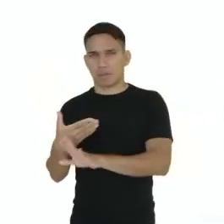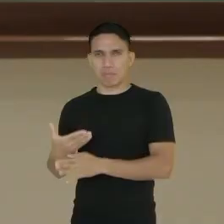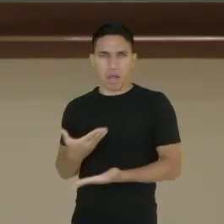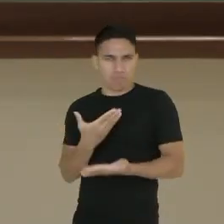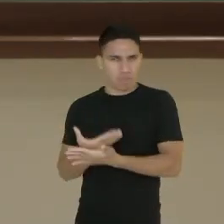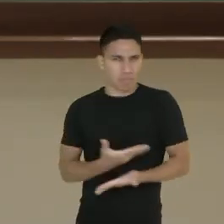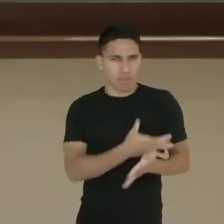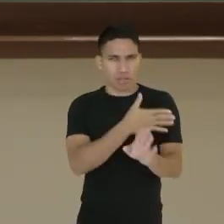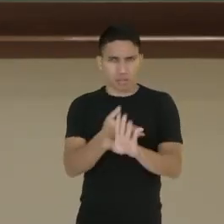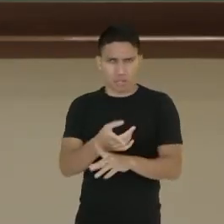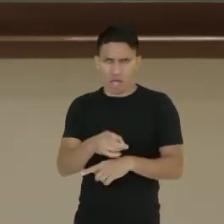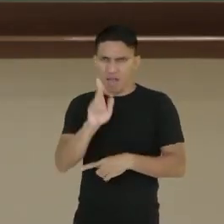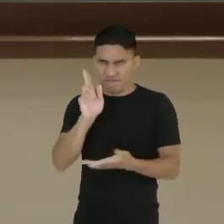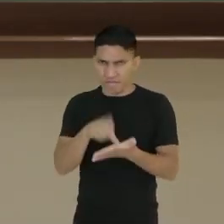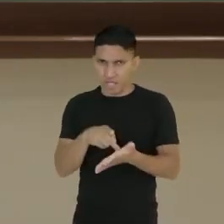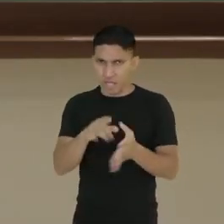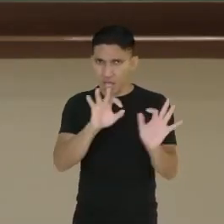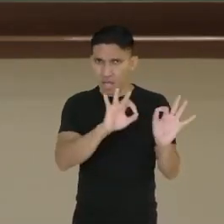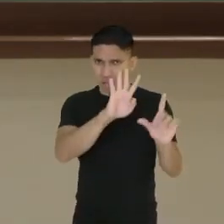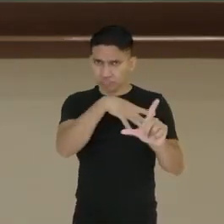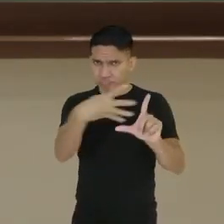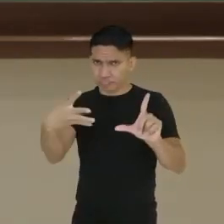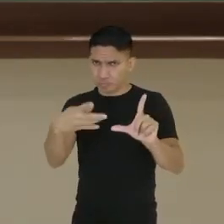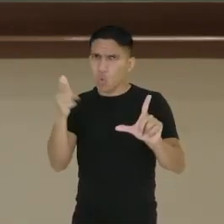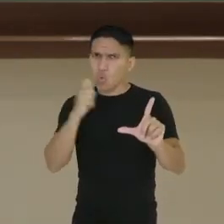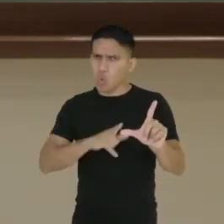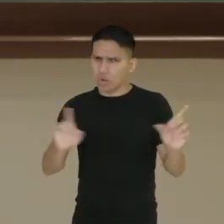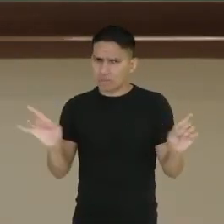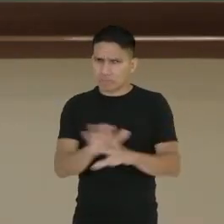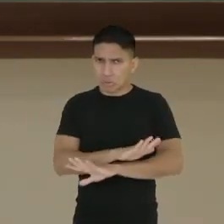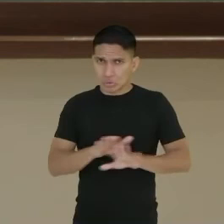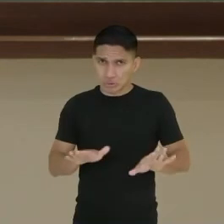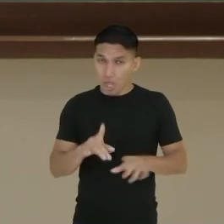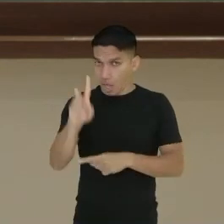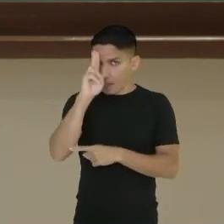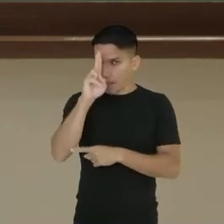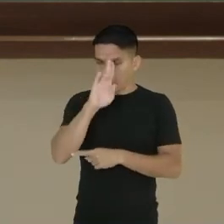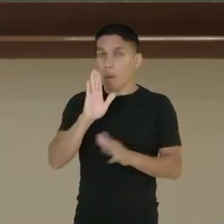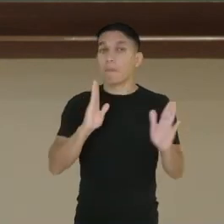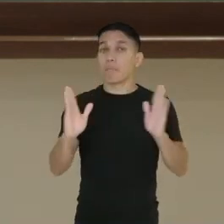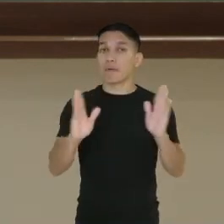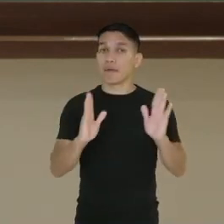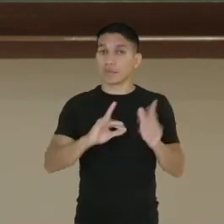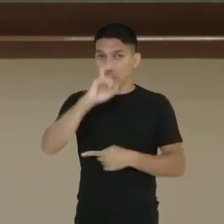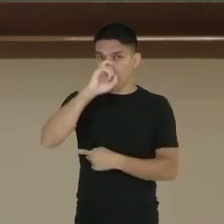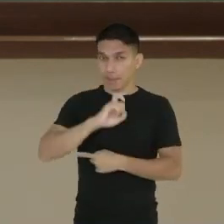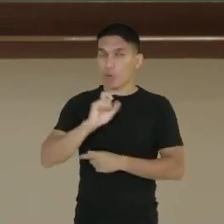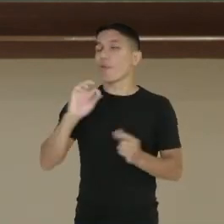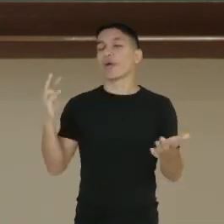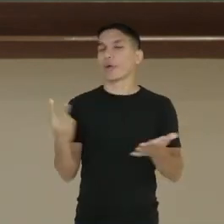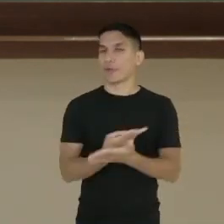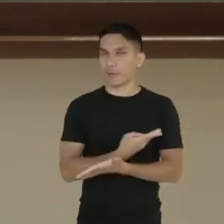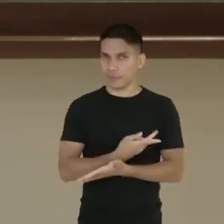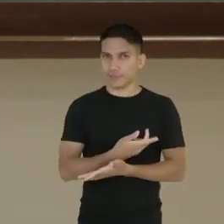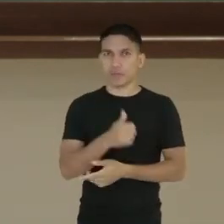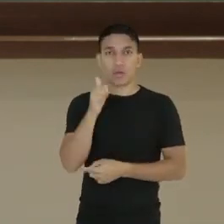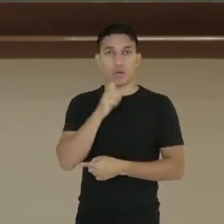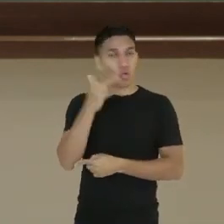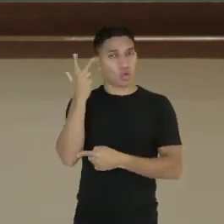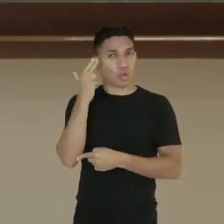a tabelinha dá conta do recado? Vamos lembrar como que é o ciclo menstrual. Um ciclo menstrual regular